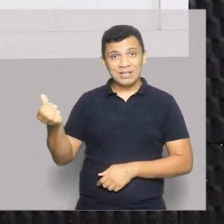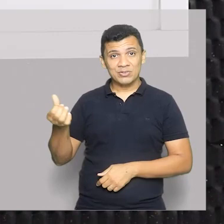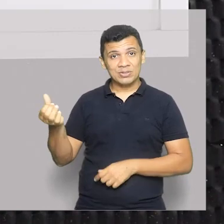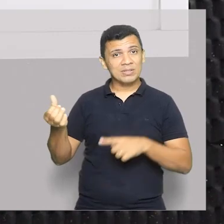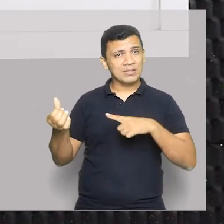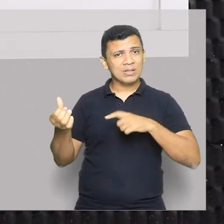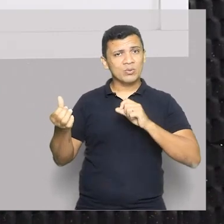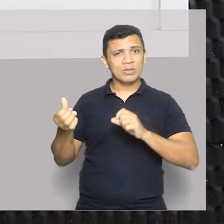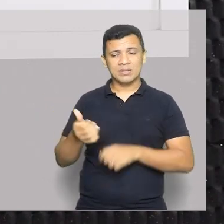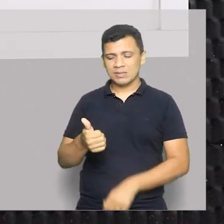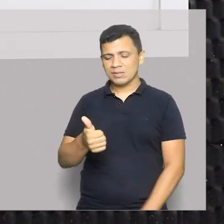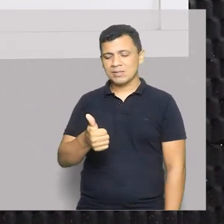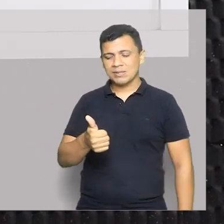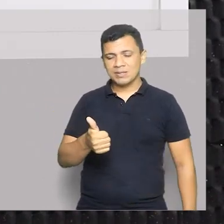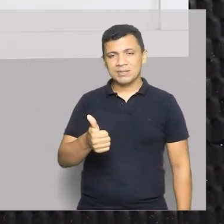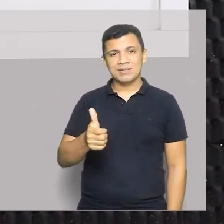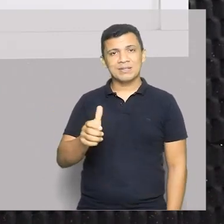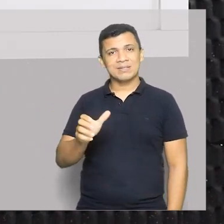tem 100